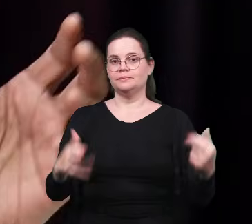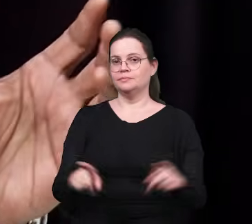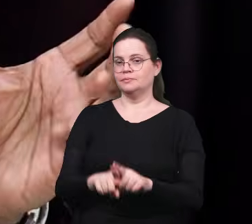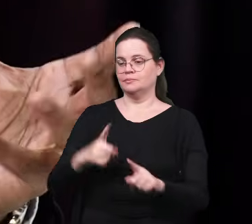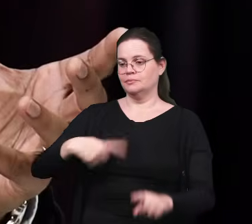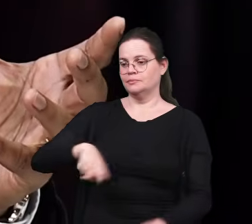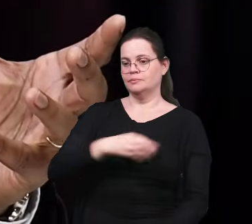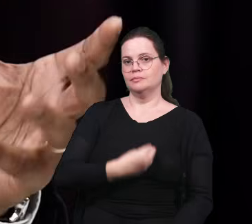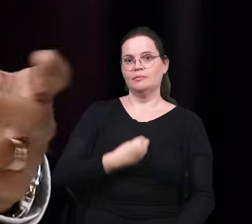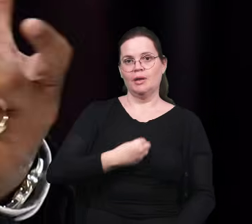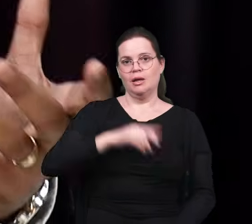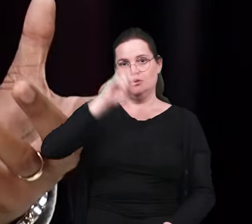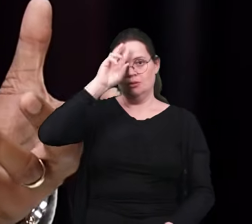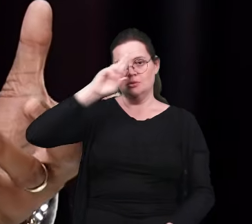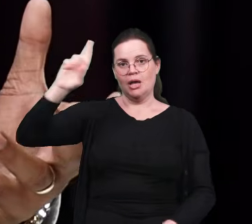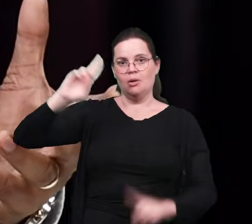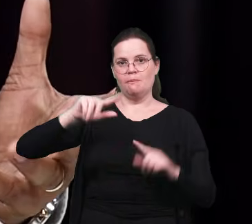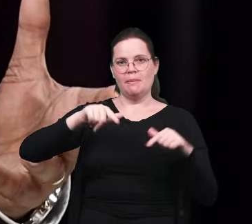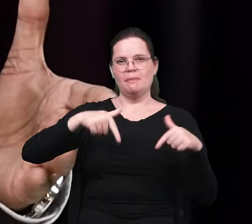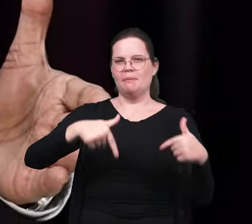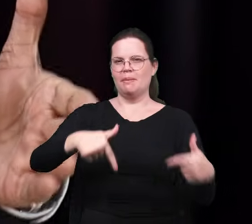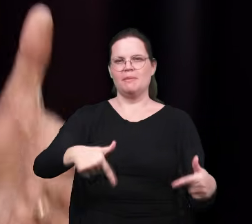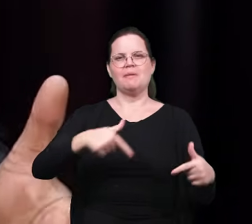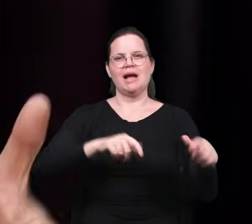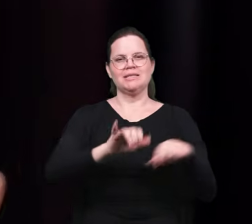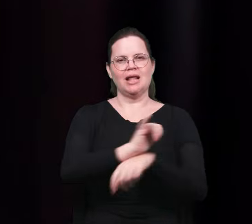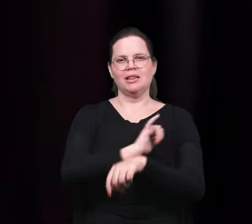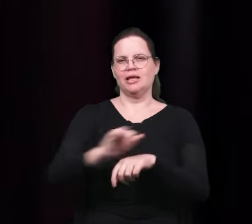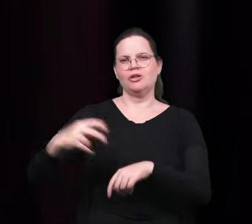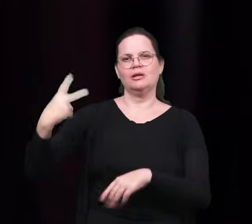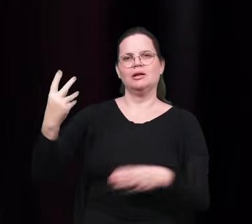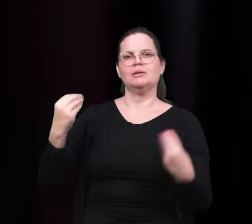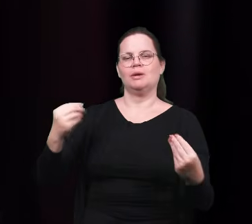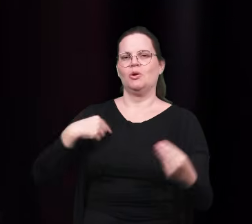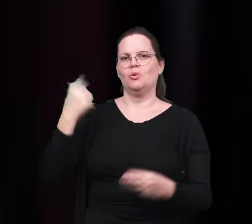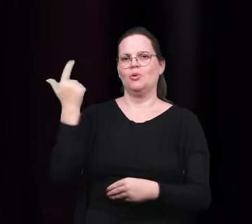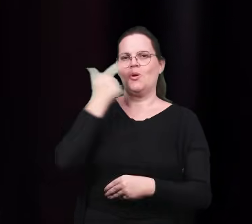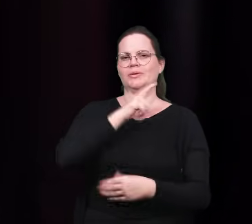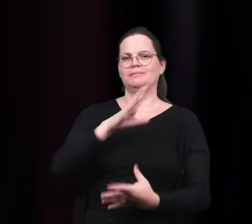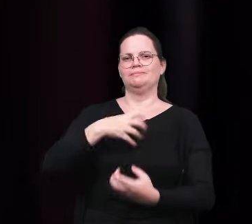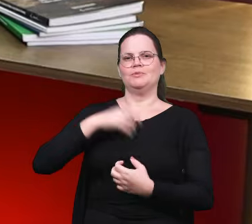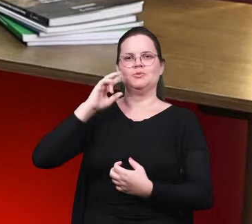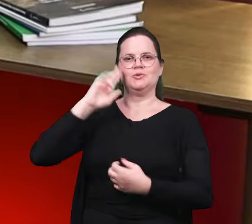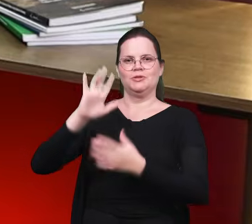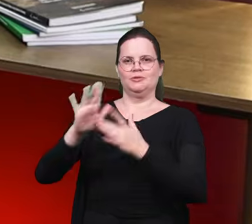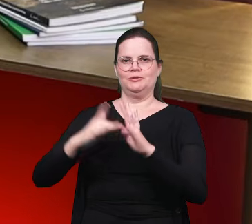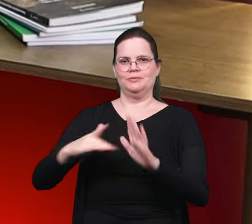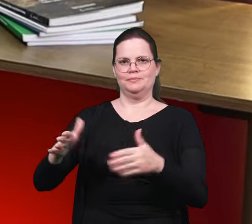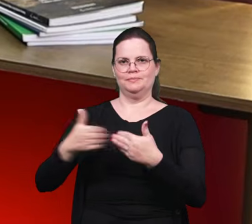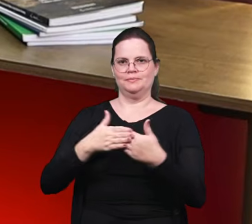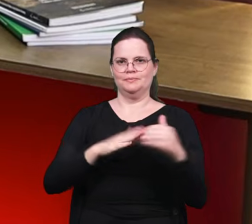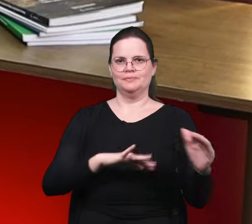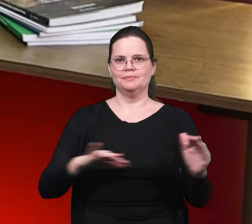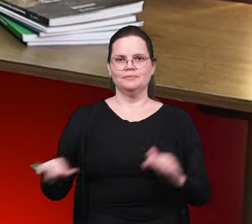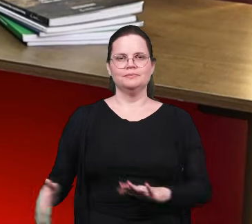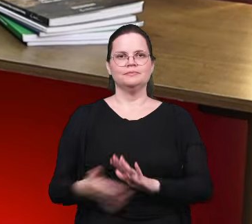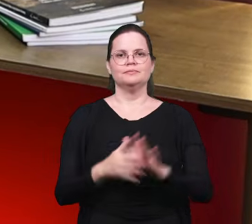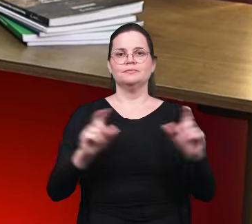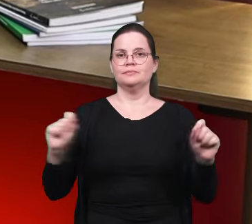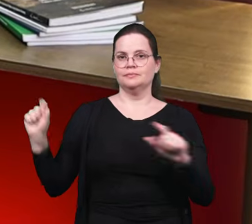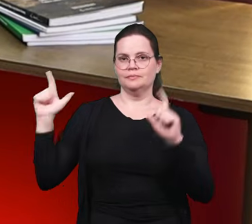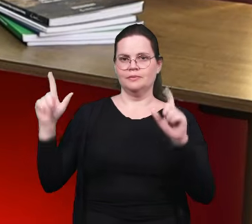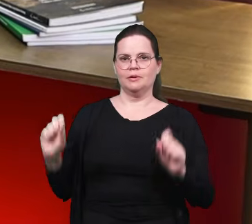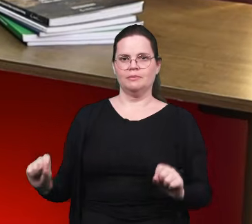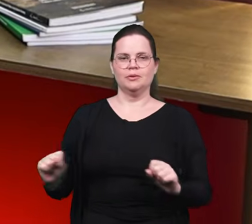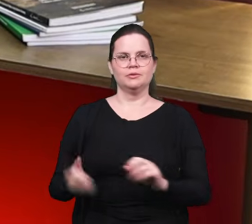homem, movendo todos os meios para que ele tenha um encontro com Jesus. Encontro com o Senhor. Mas vamos passar ao próximo